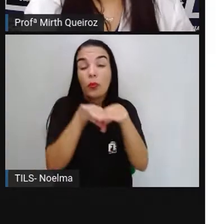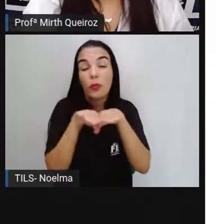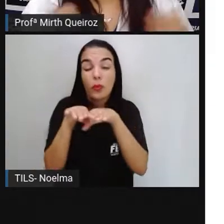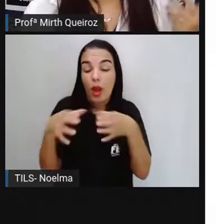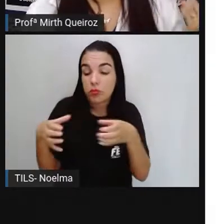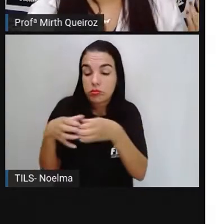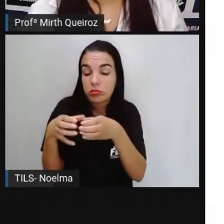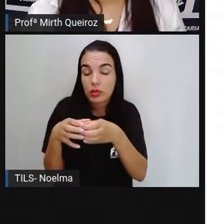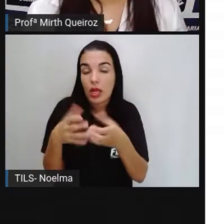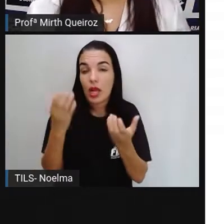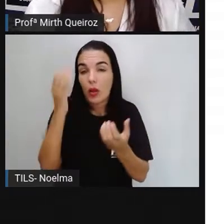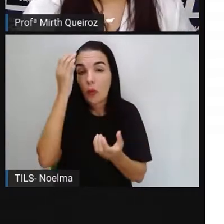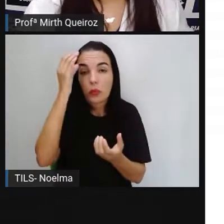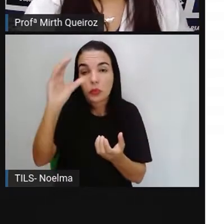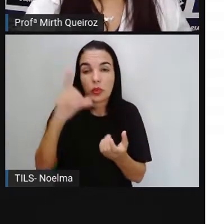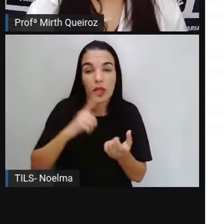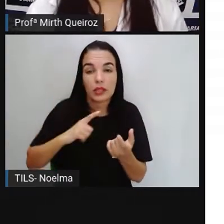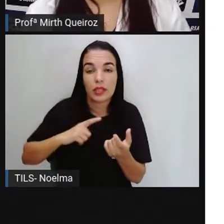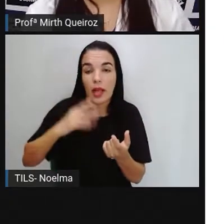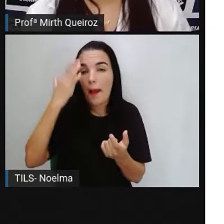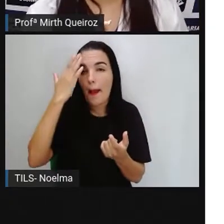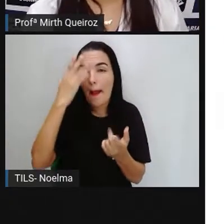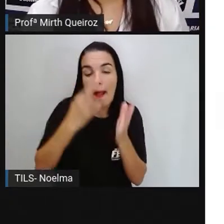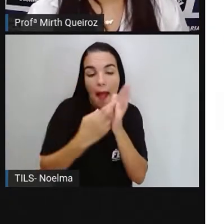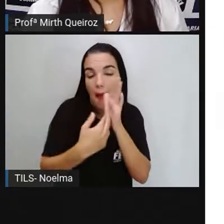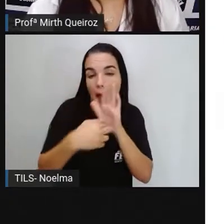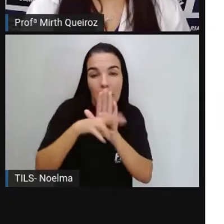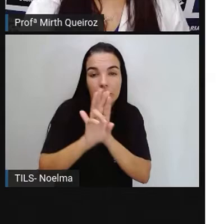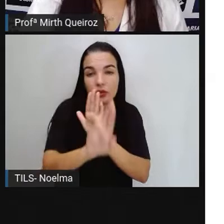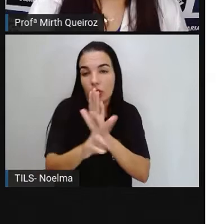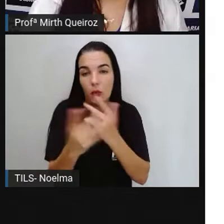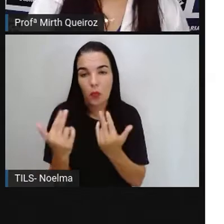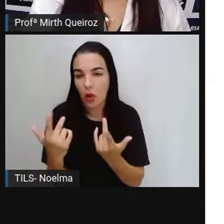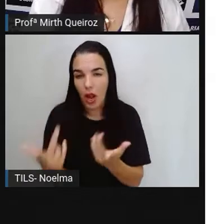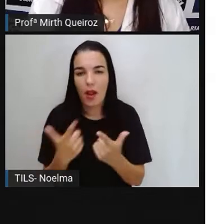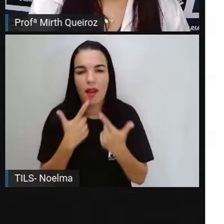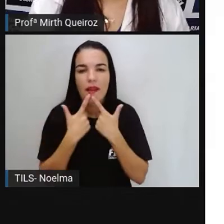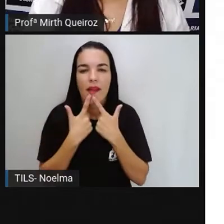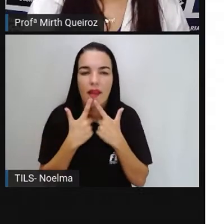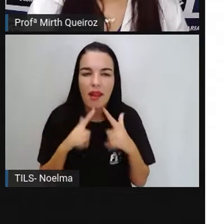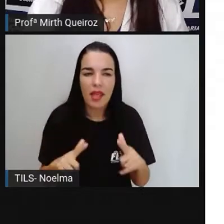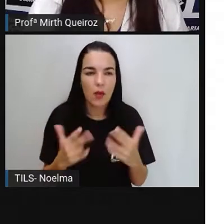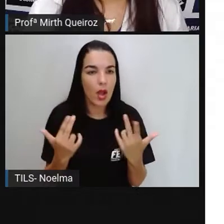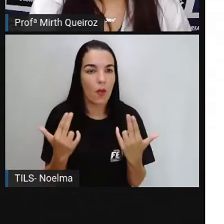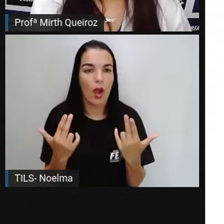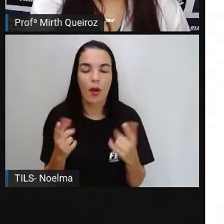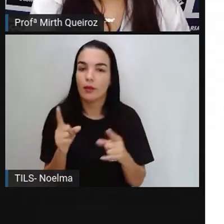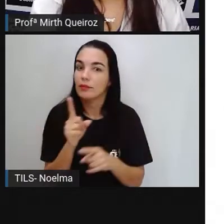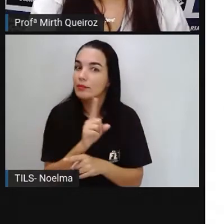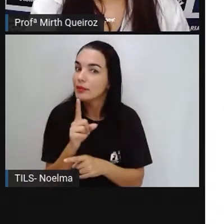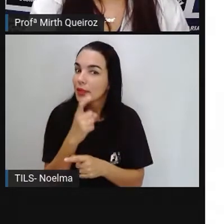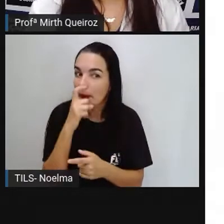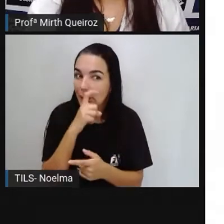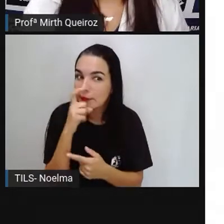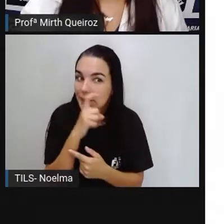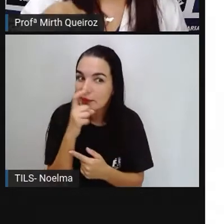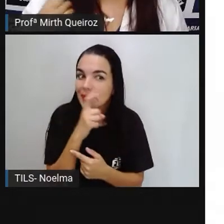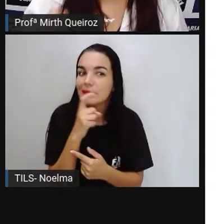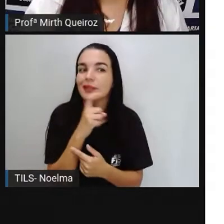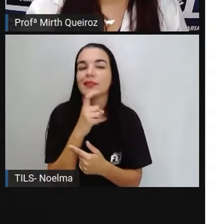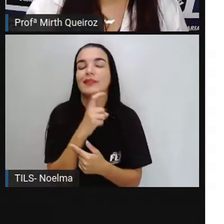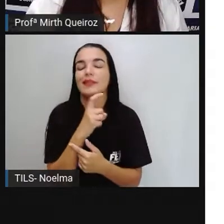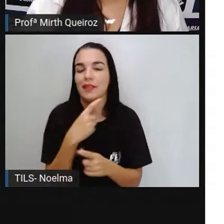cultura, compartilhando as mesmas crenças, a mesma língua, e isso é um mito, né? Nós temos várias populações indígenas e